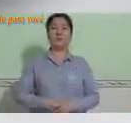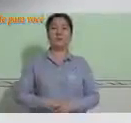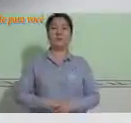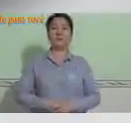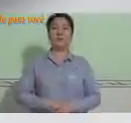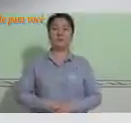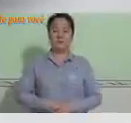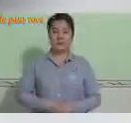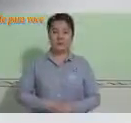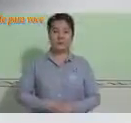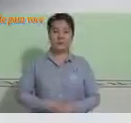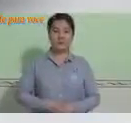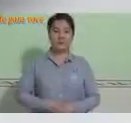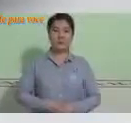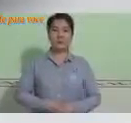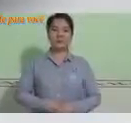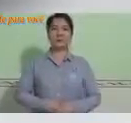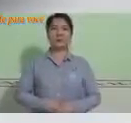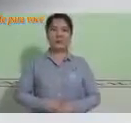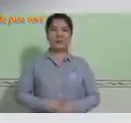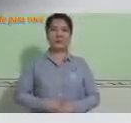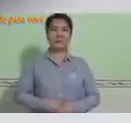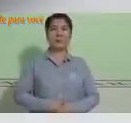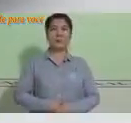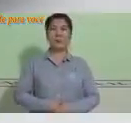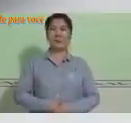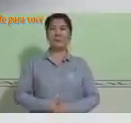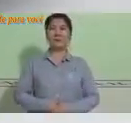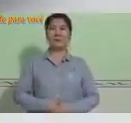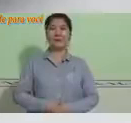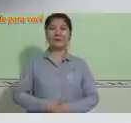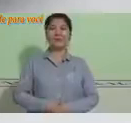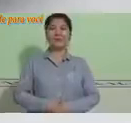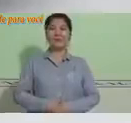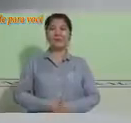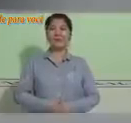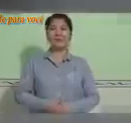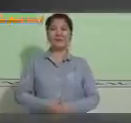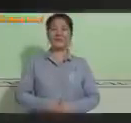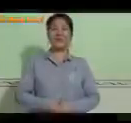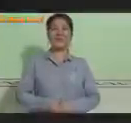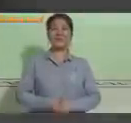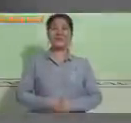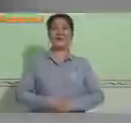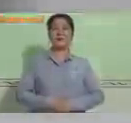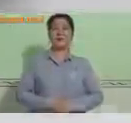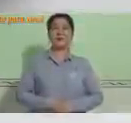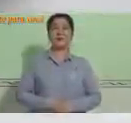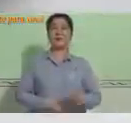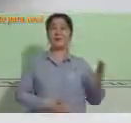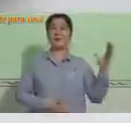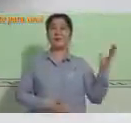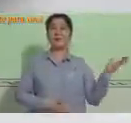óbvio onde o poder comprar bank uma l que o rf rm acento agudo c&a é ó pr é